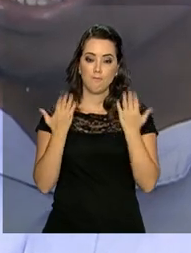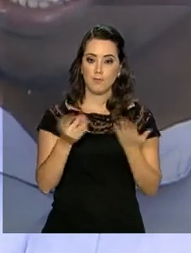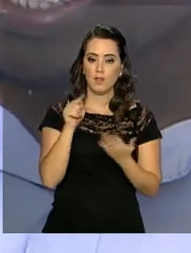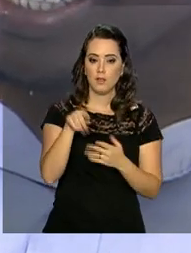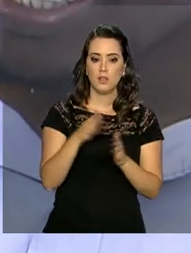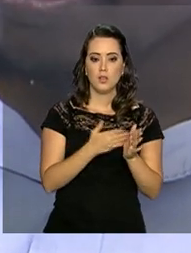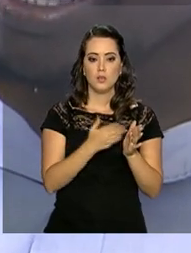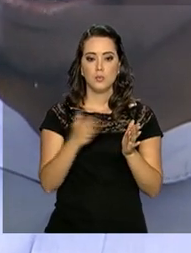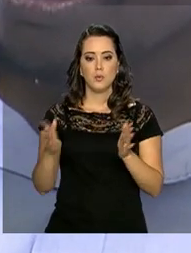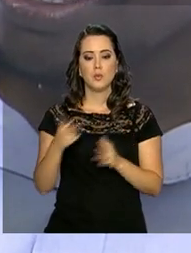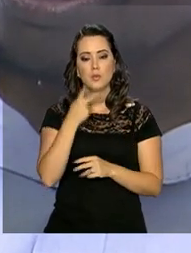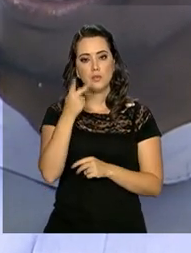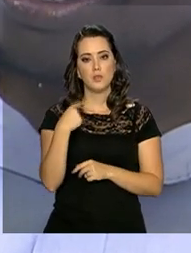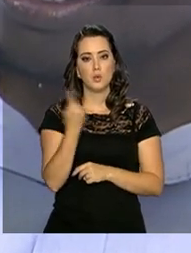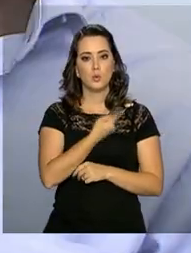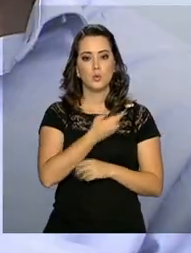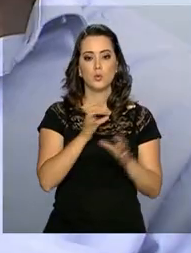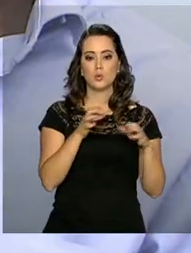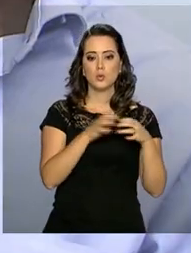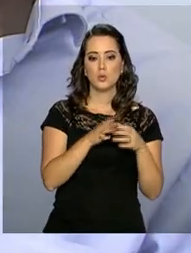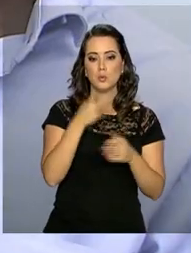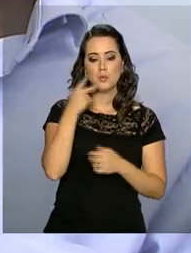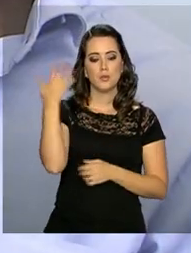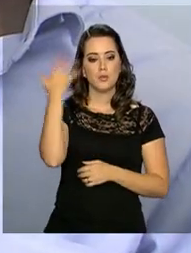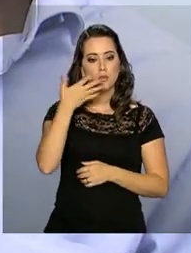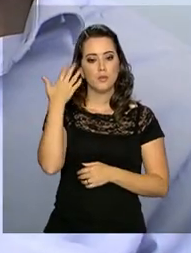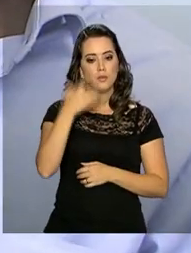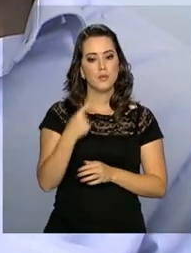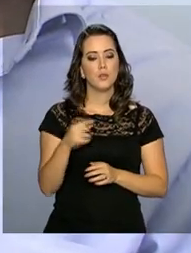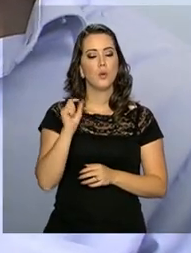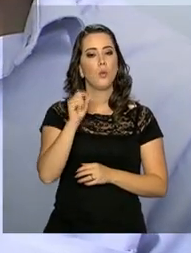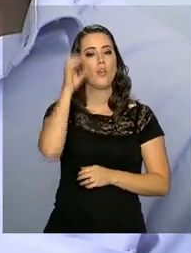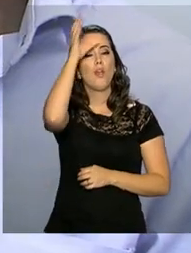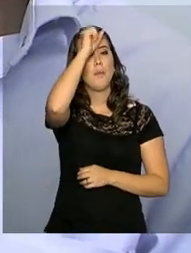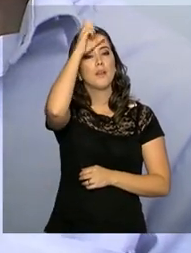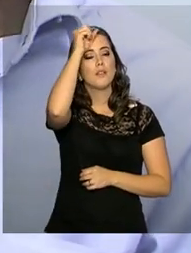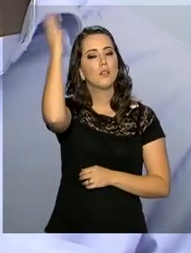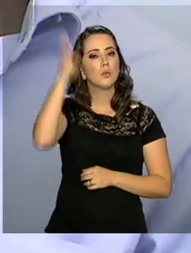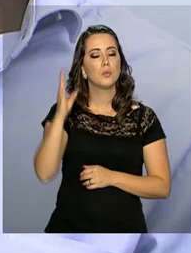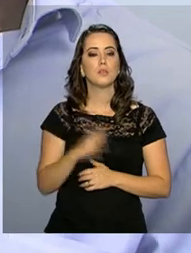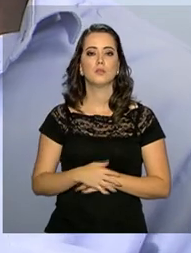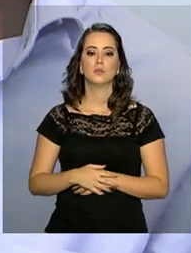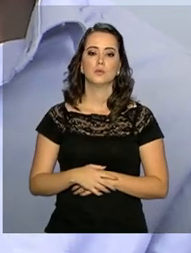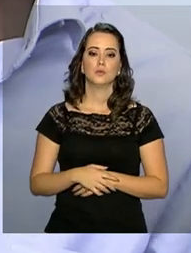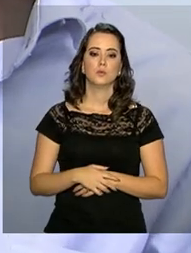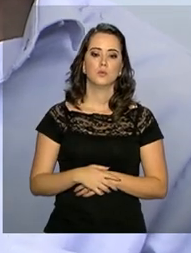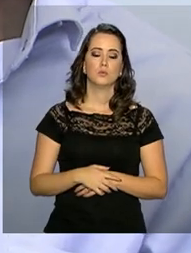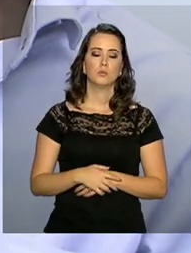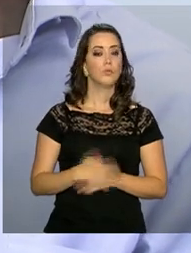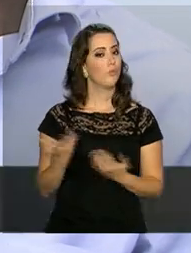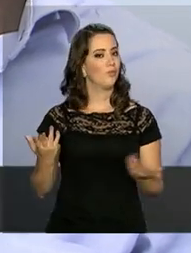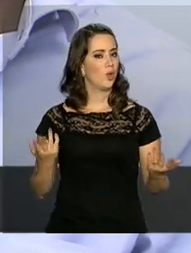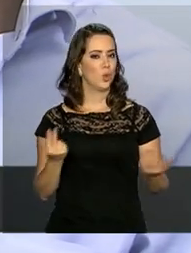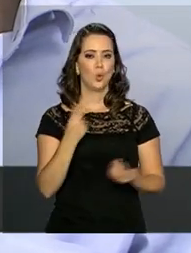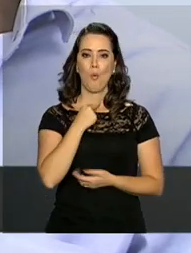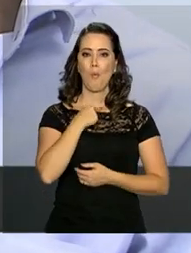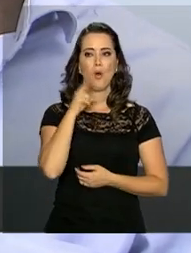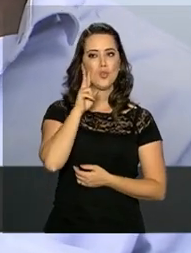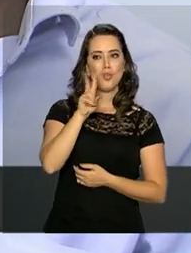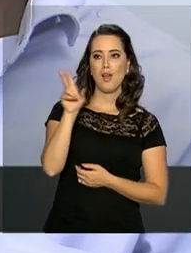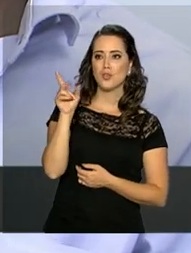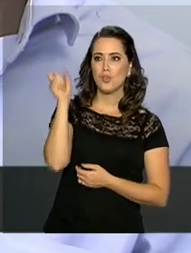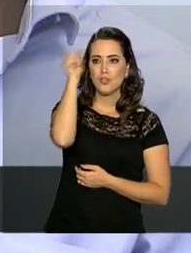desses que ele conversou com a nossa equipe e revelou o que aprendeu no Brasil. A gente não pode ficar olhando as dificuldades. Tem